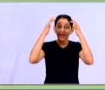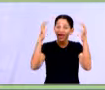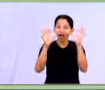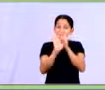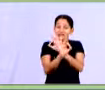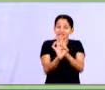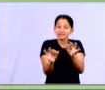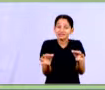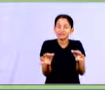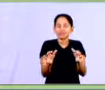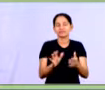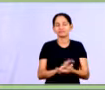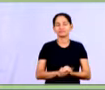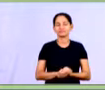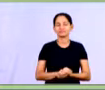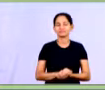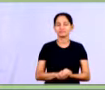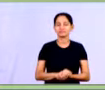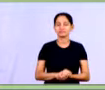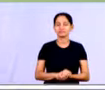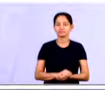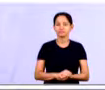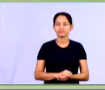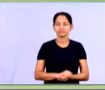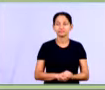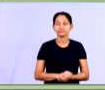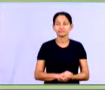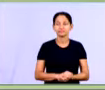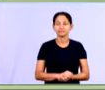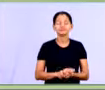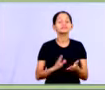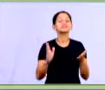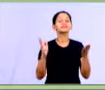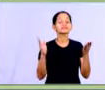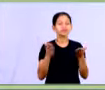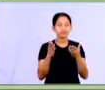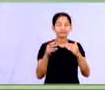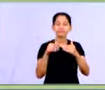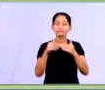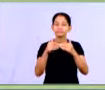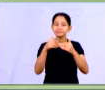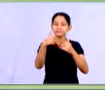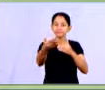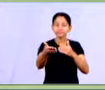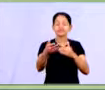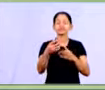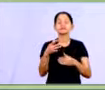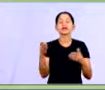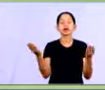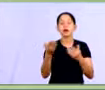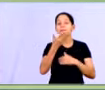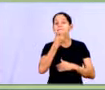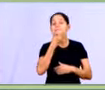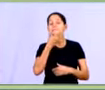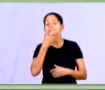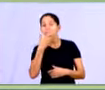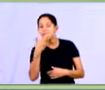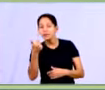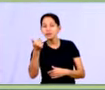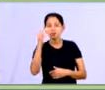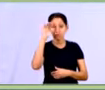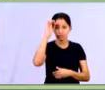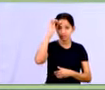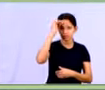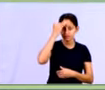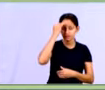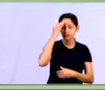Obrigada, professora. Obrigada. Então, a gente vai dando continuidade. E aí, para a gente melhor entender essa questão do